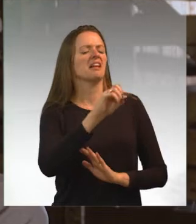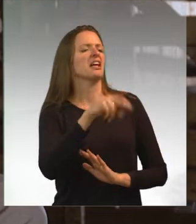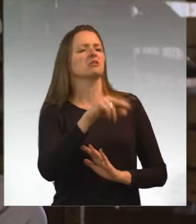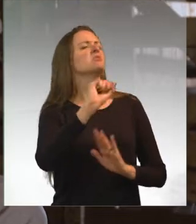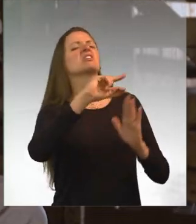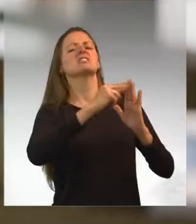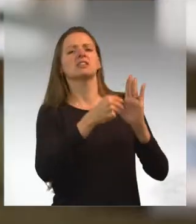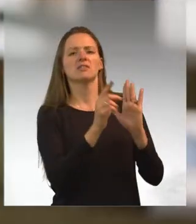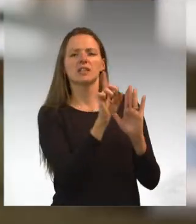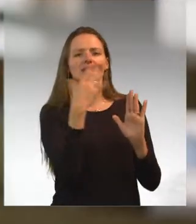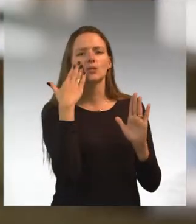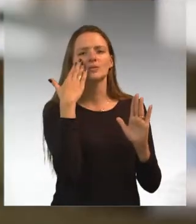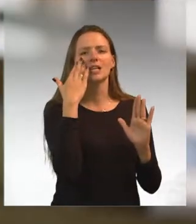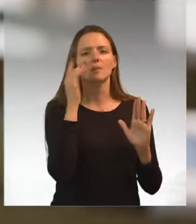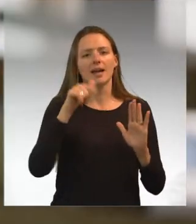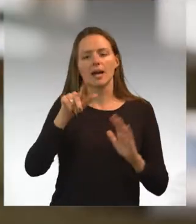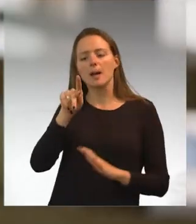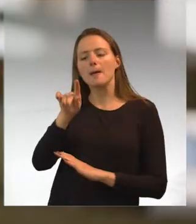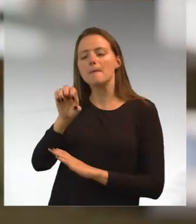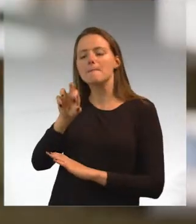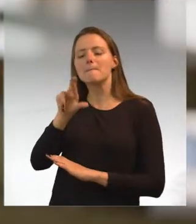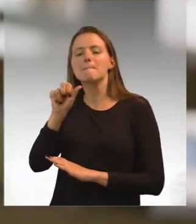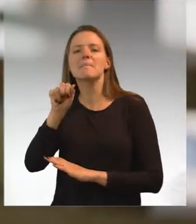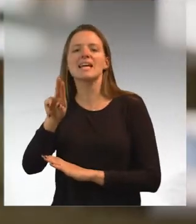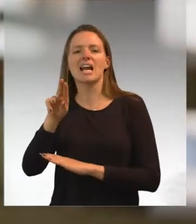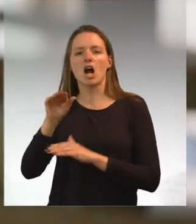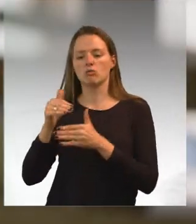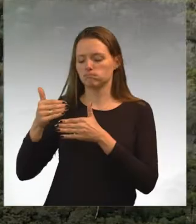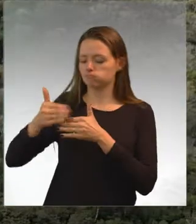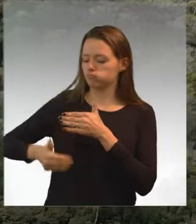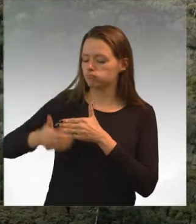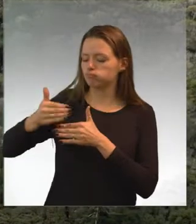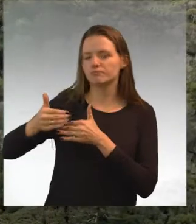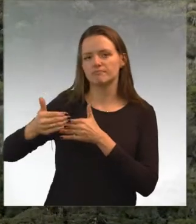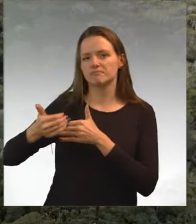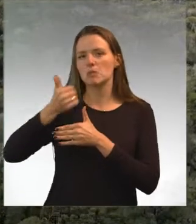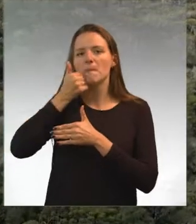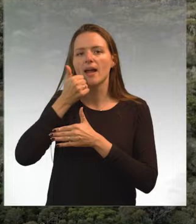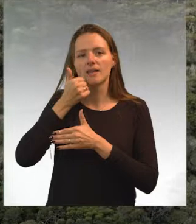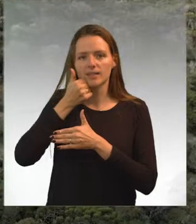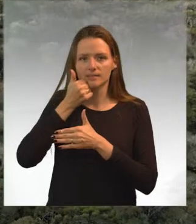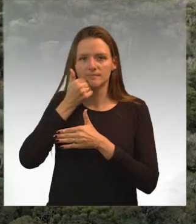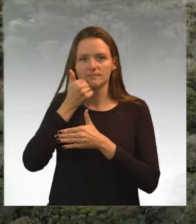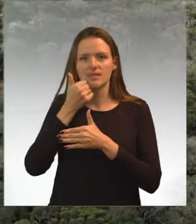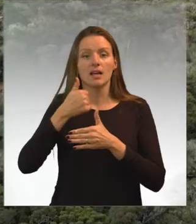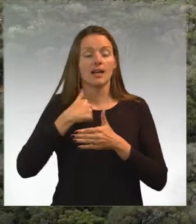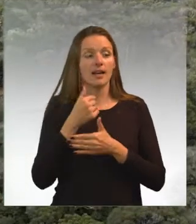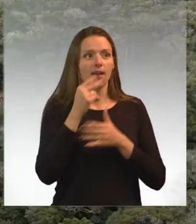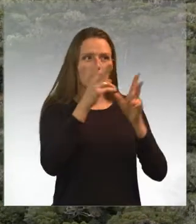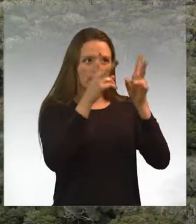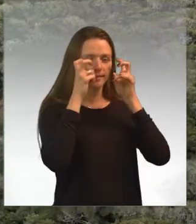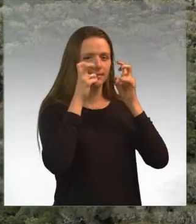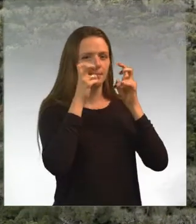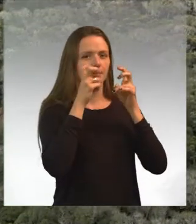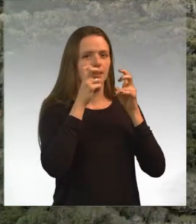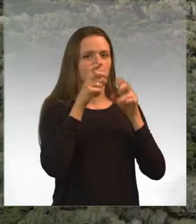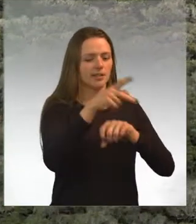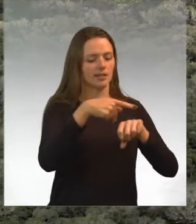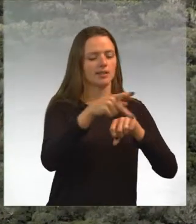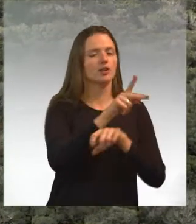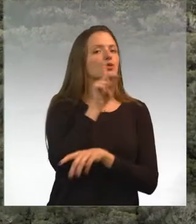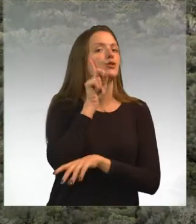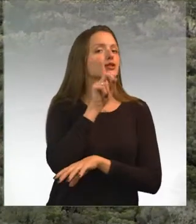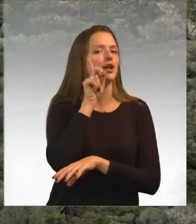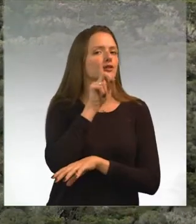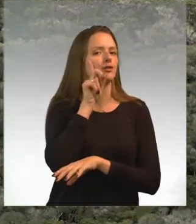cânion. É peral. Sempre foi conhecido por peral. Eu estou vendo que os Estados Unidos está